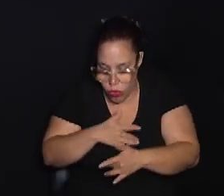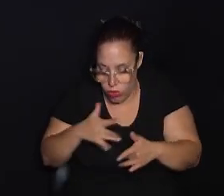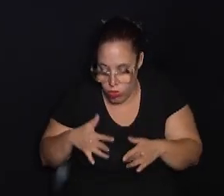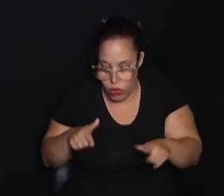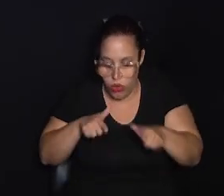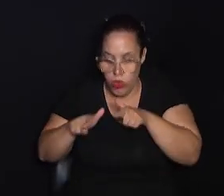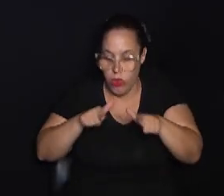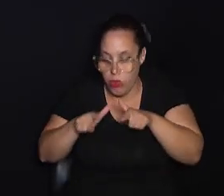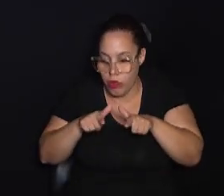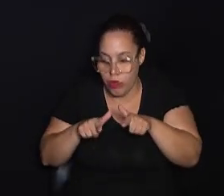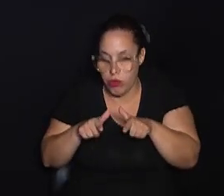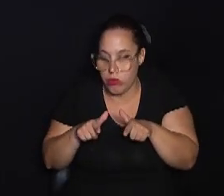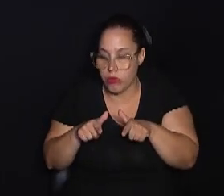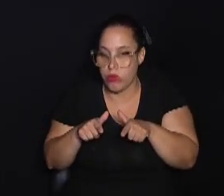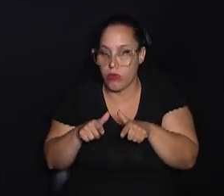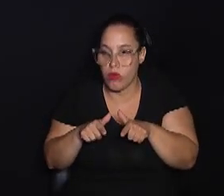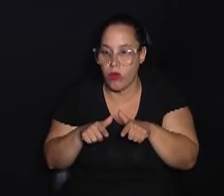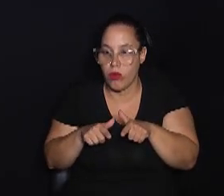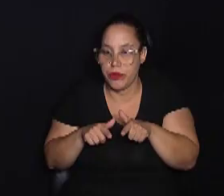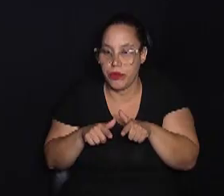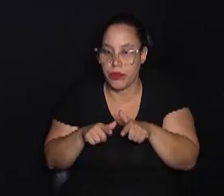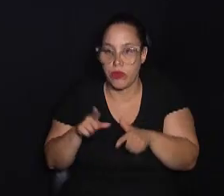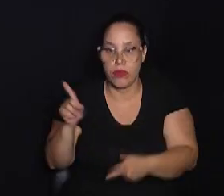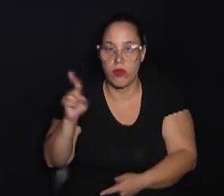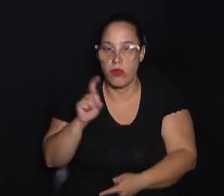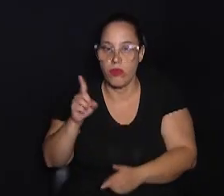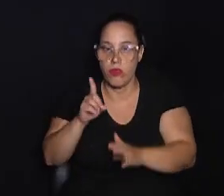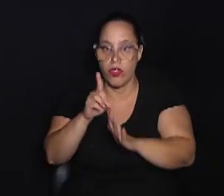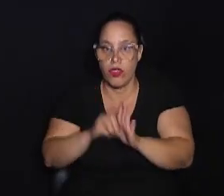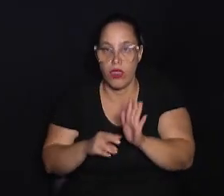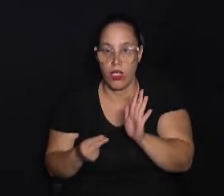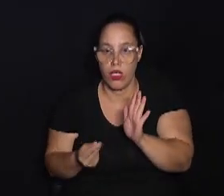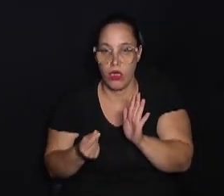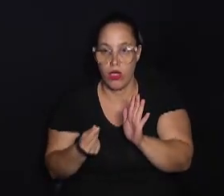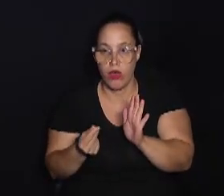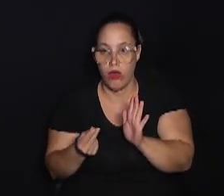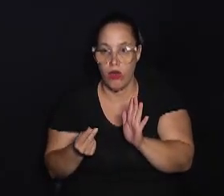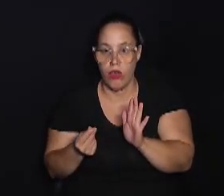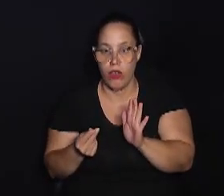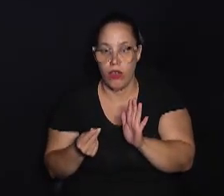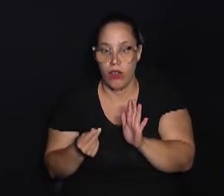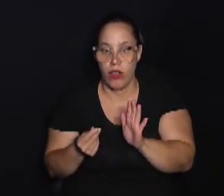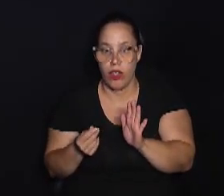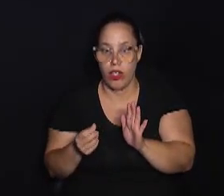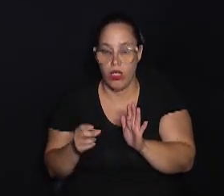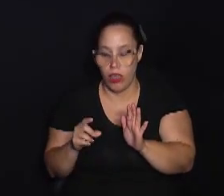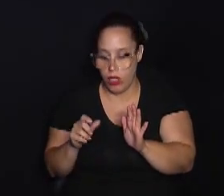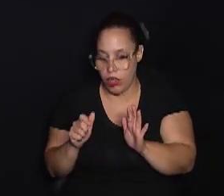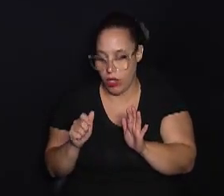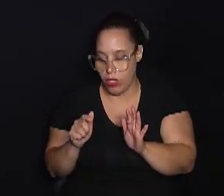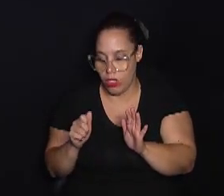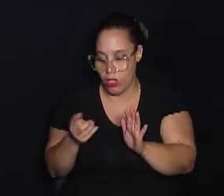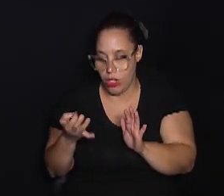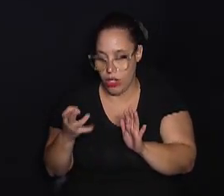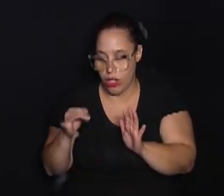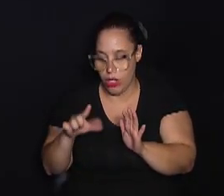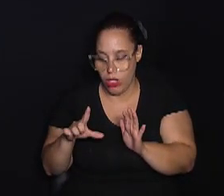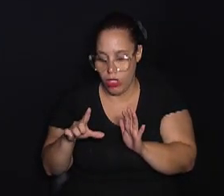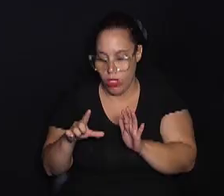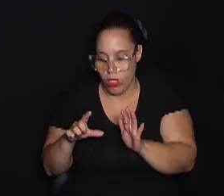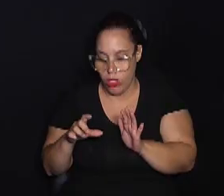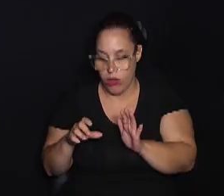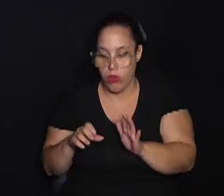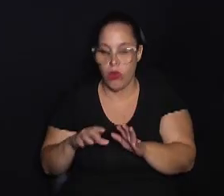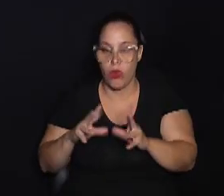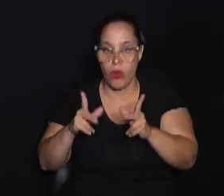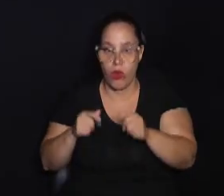município, ele não vai ter mais o direito de receber o adicional de horas extras. Todo trabalhador